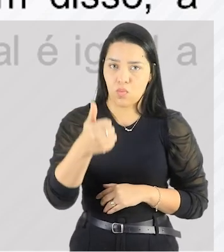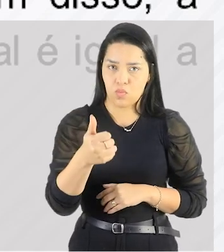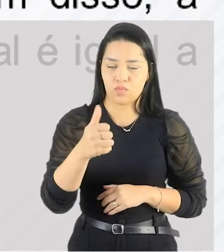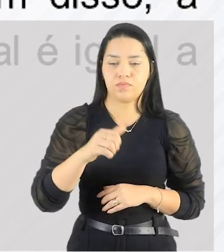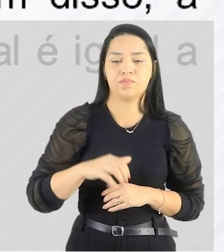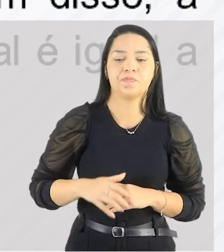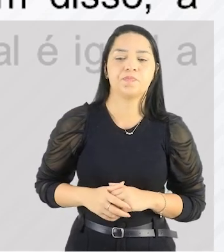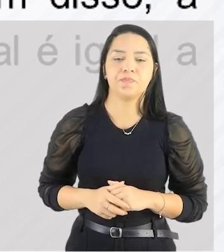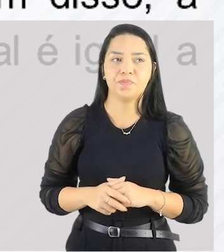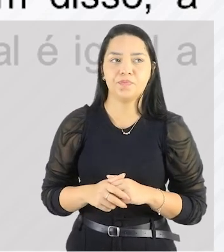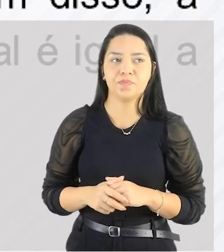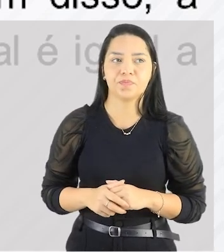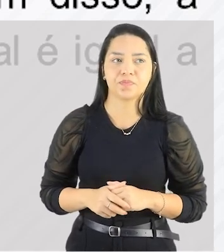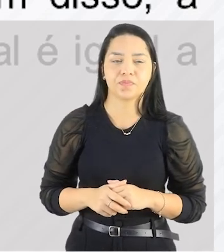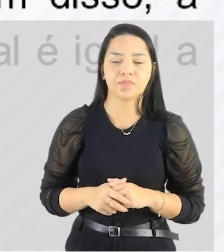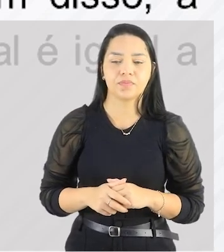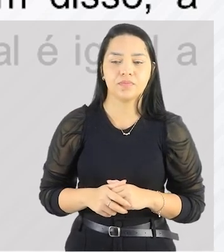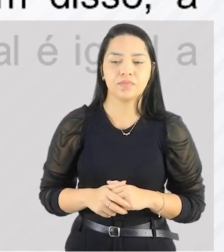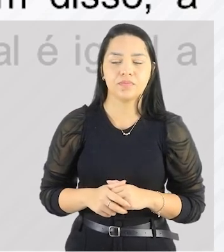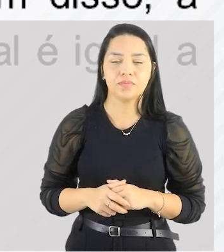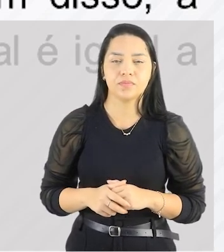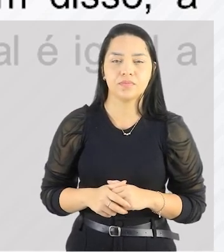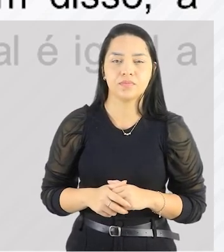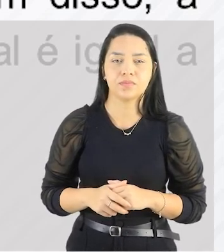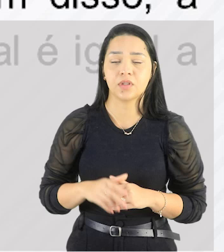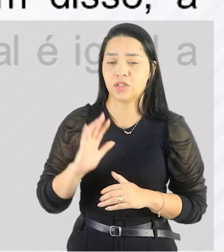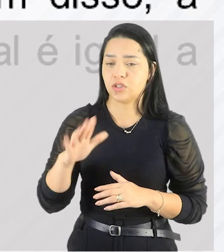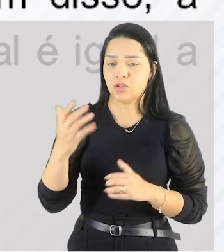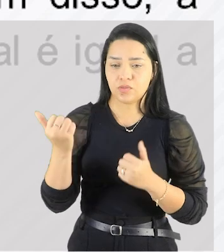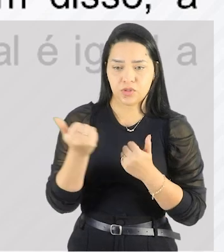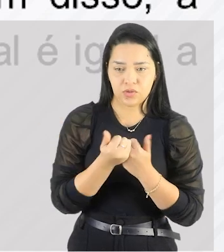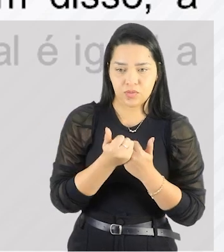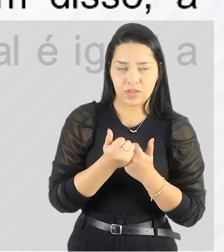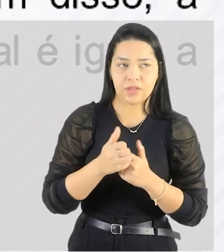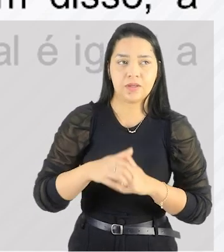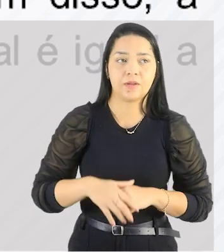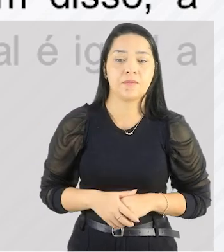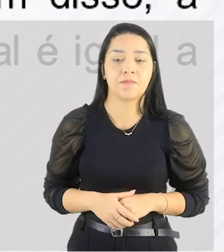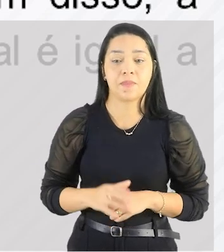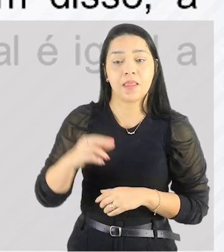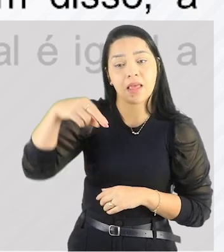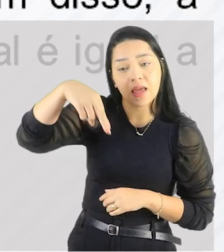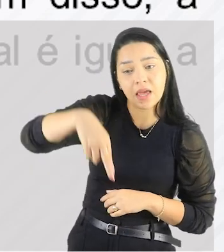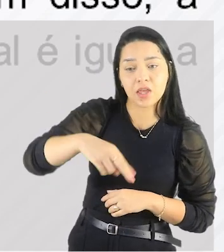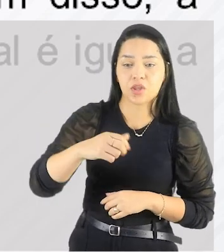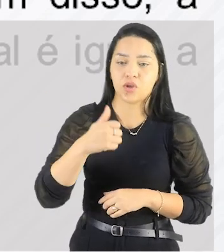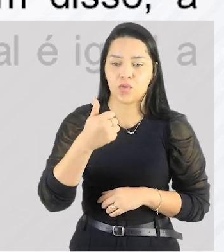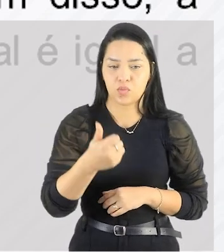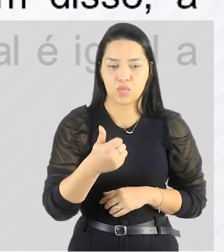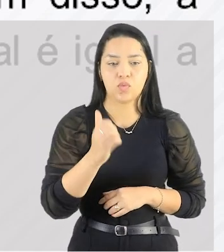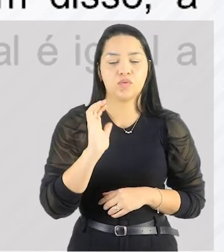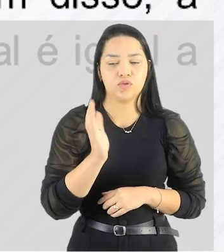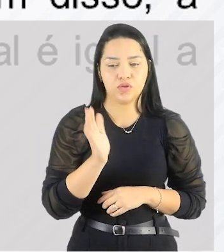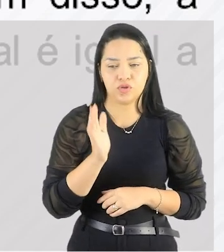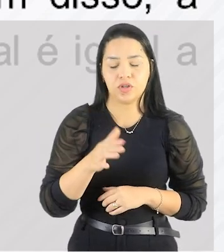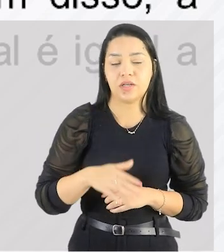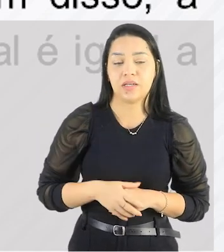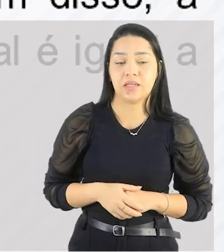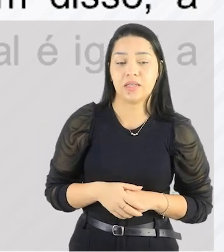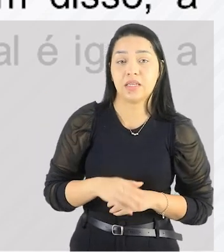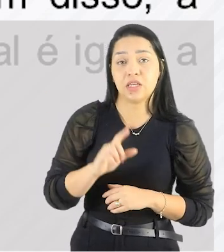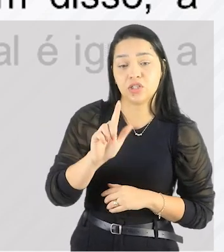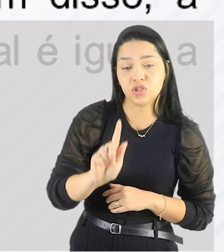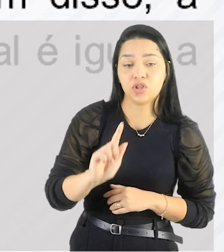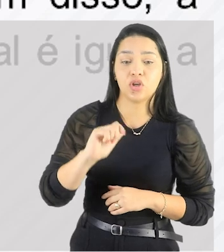minúsculo 1, aonde está bem aqui, também já substitui na fórmula que ele me deu. N1 está aqui substituído